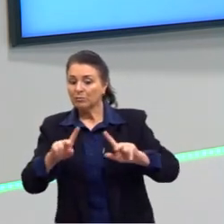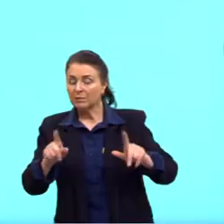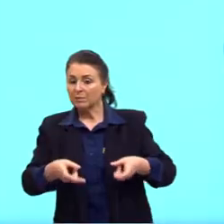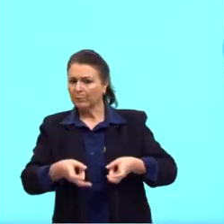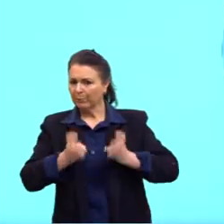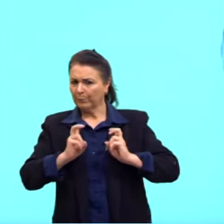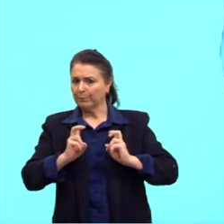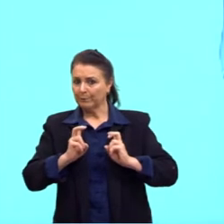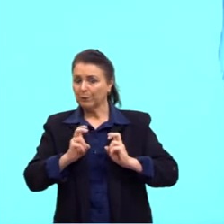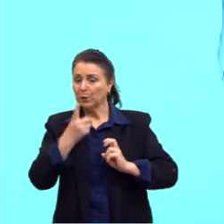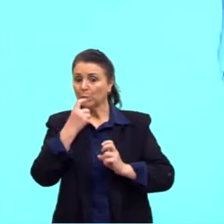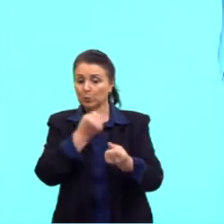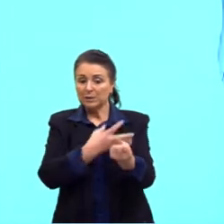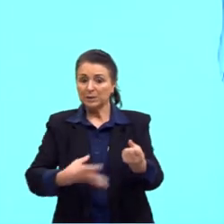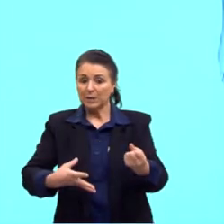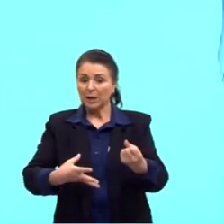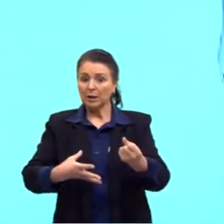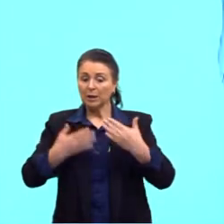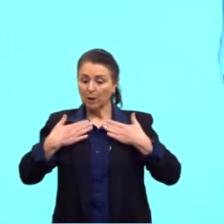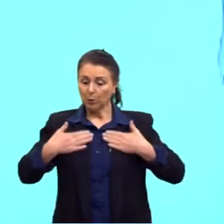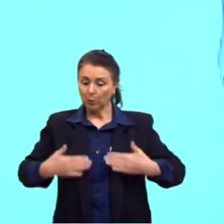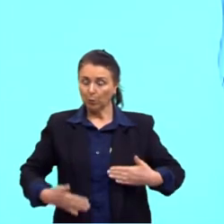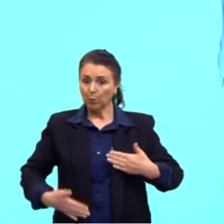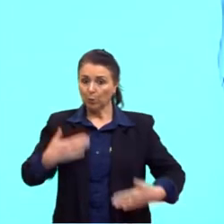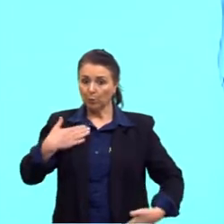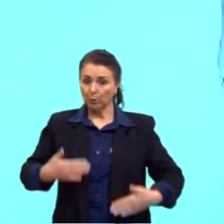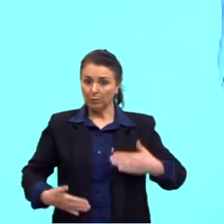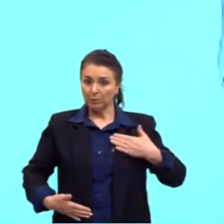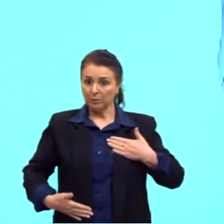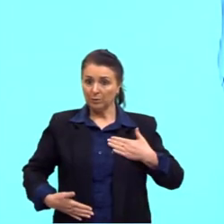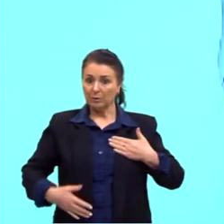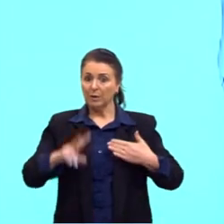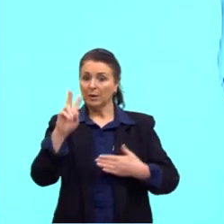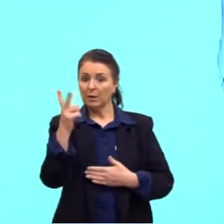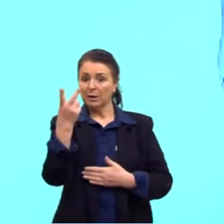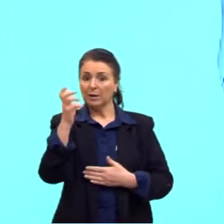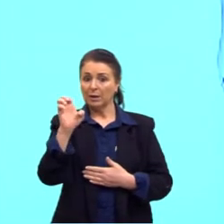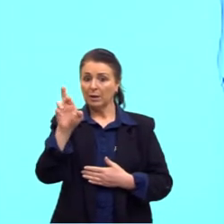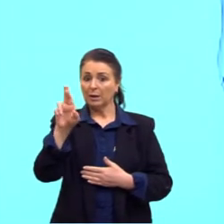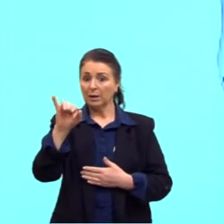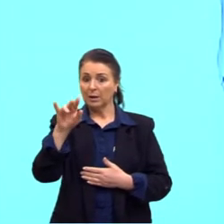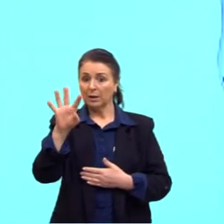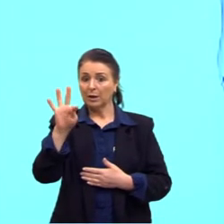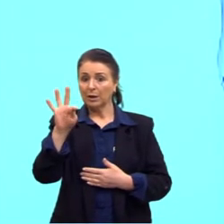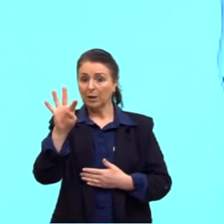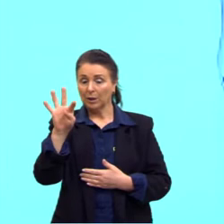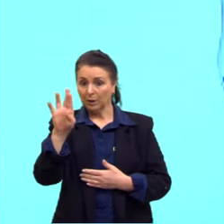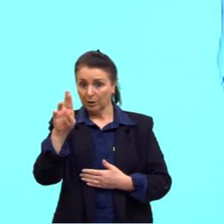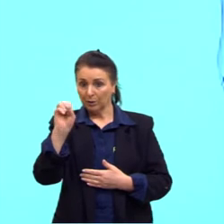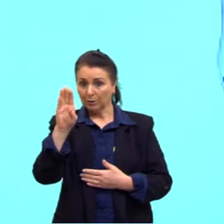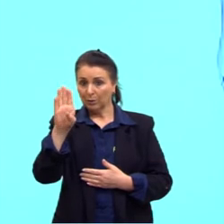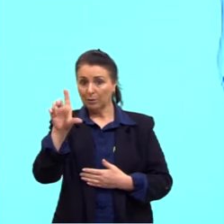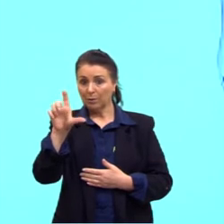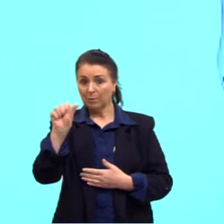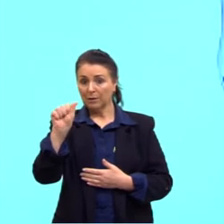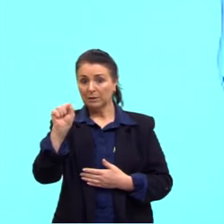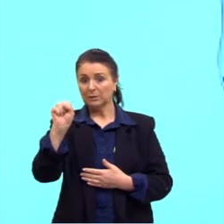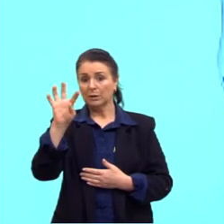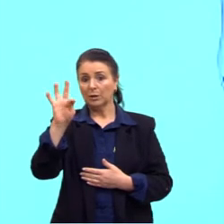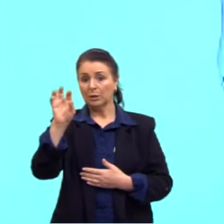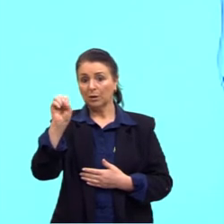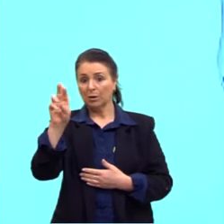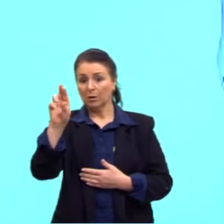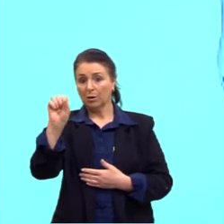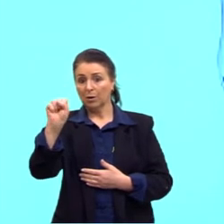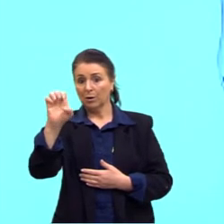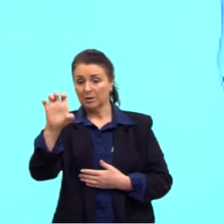no sangue no corpo que é a eritroblastose fetal ou também chamada de doença